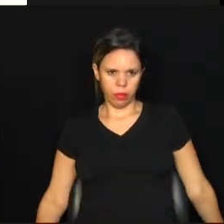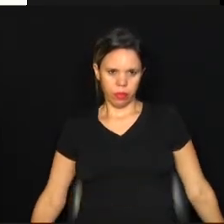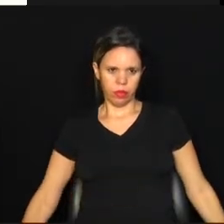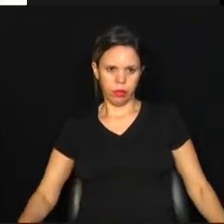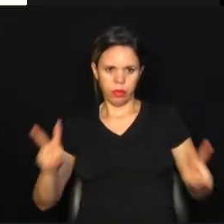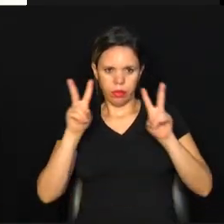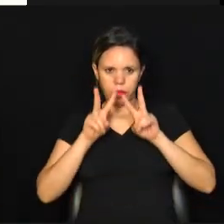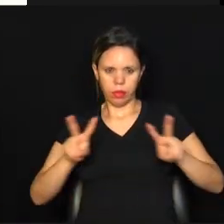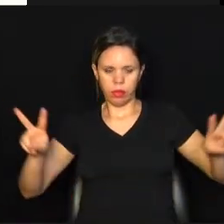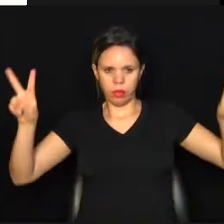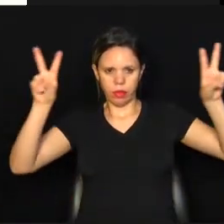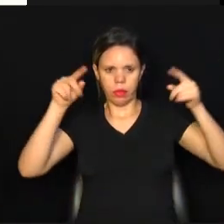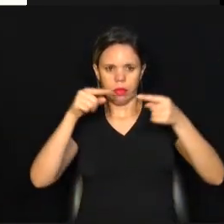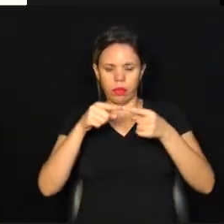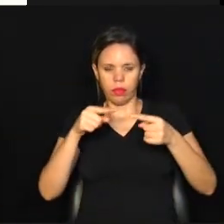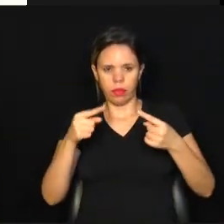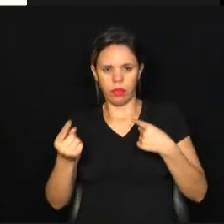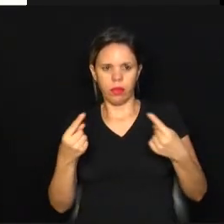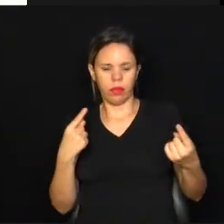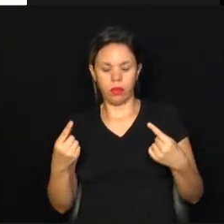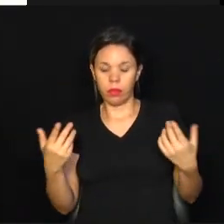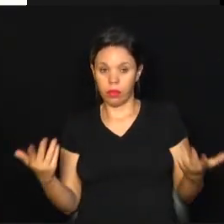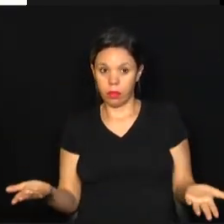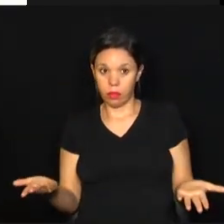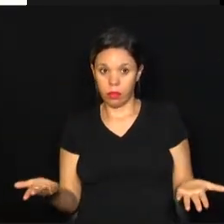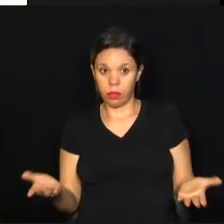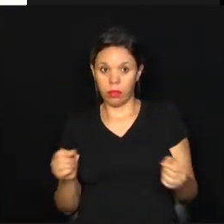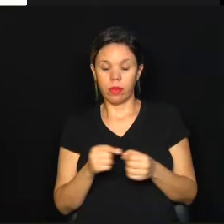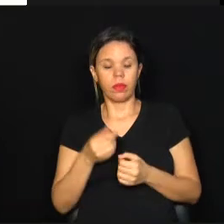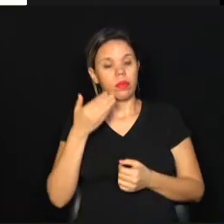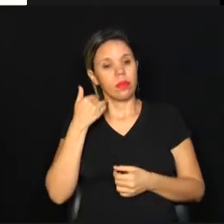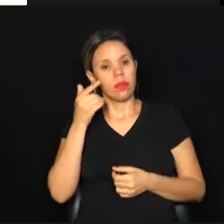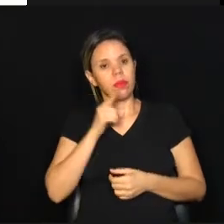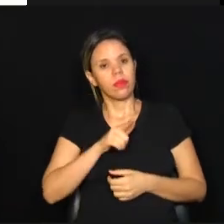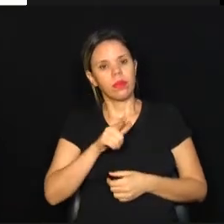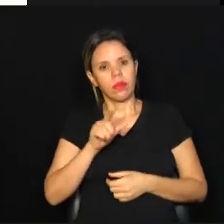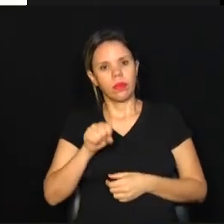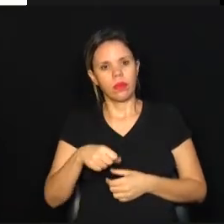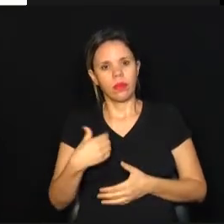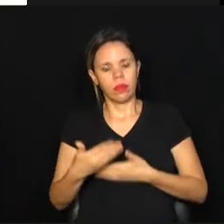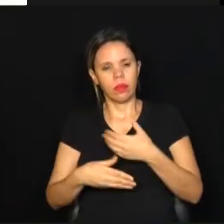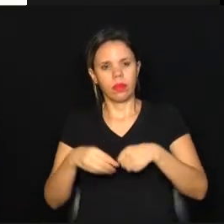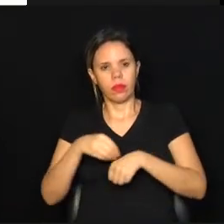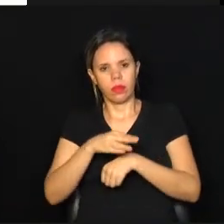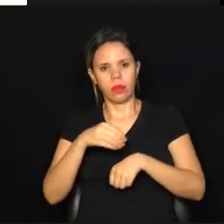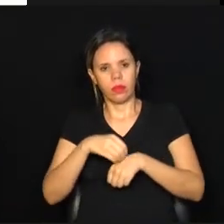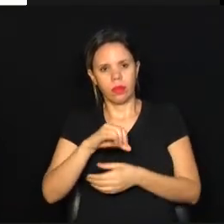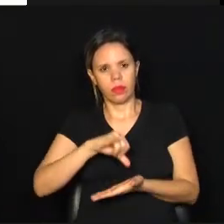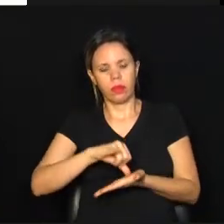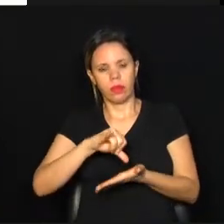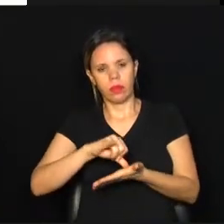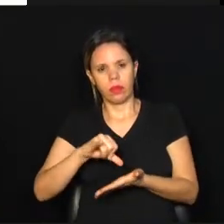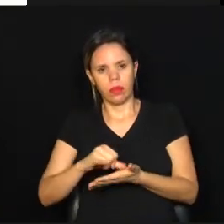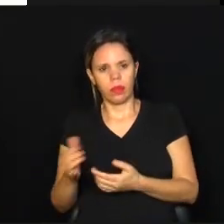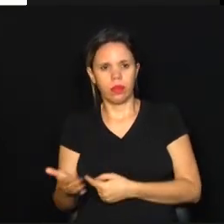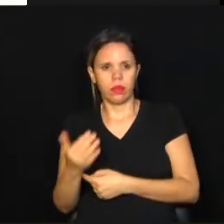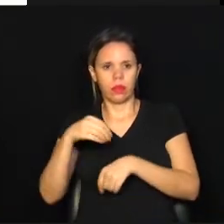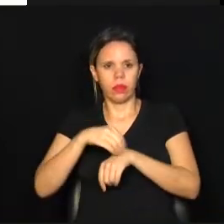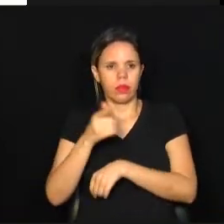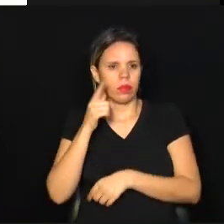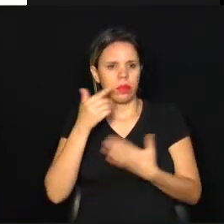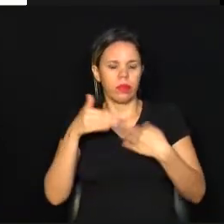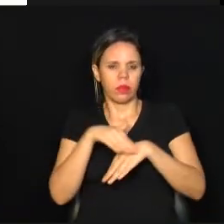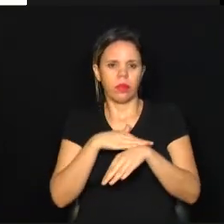visual, harmônica dentro de uma avenida. Então, isso a gente vai resgatar, trazendo o polo tecnológico, que a gente está